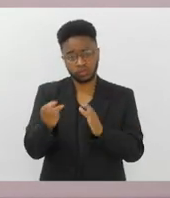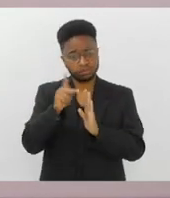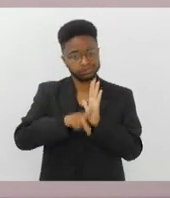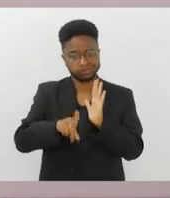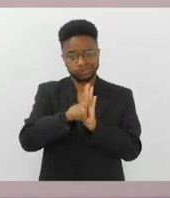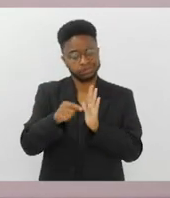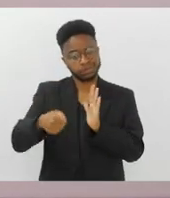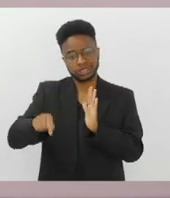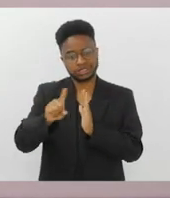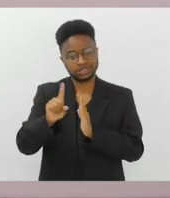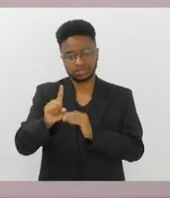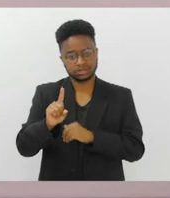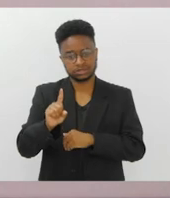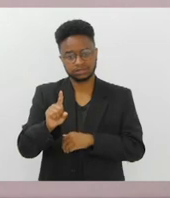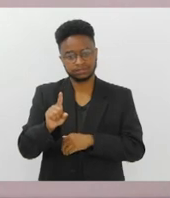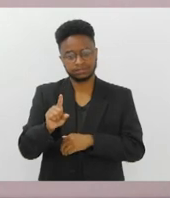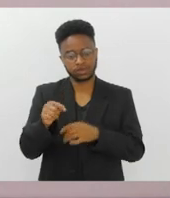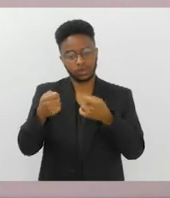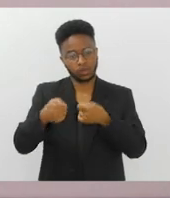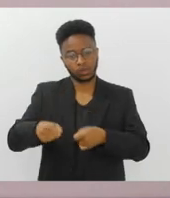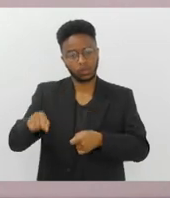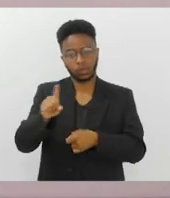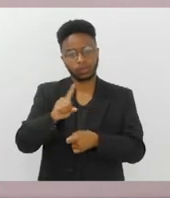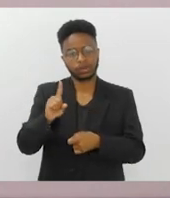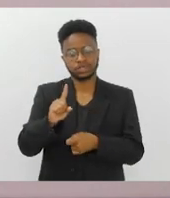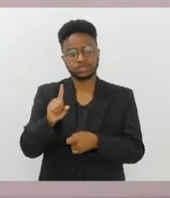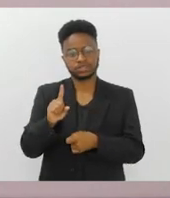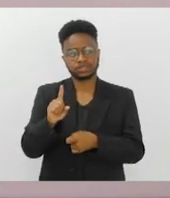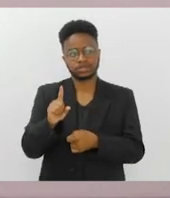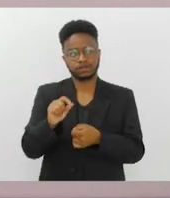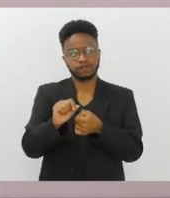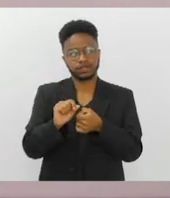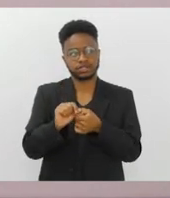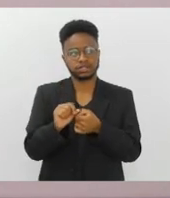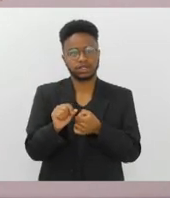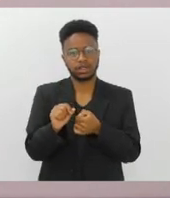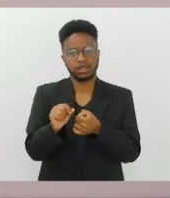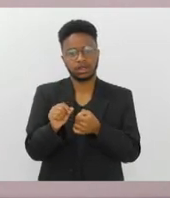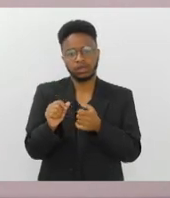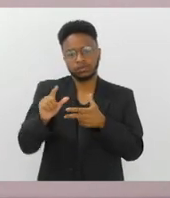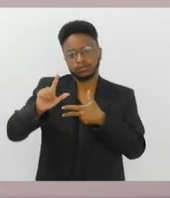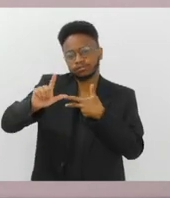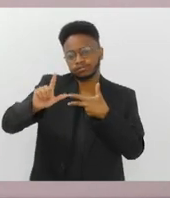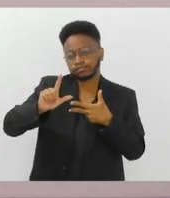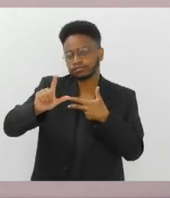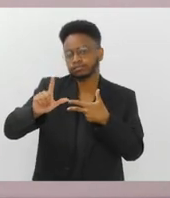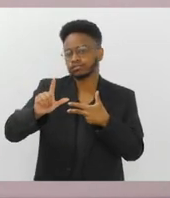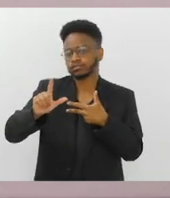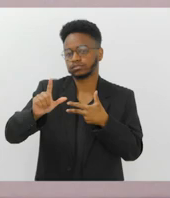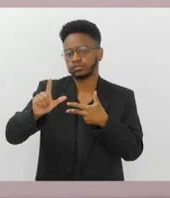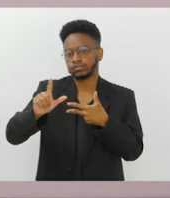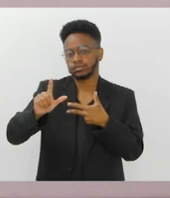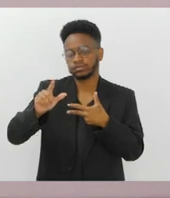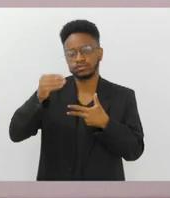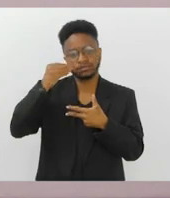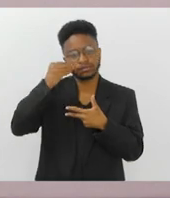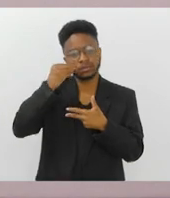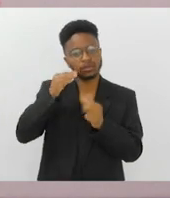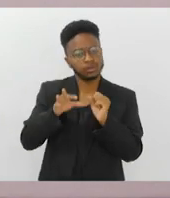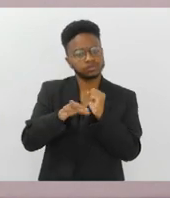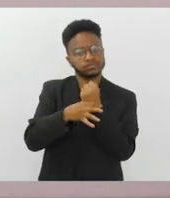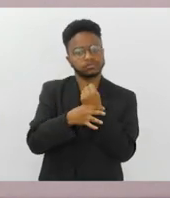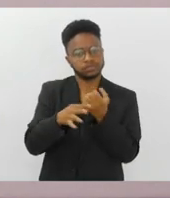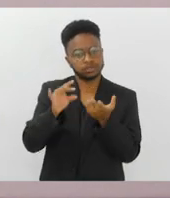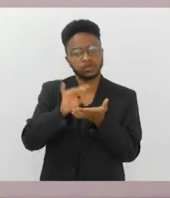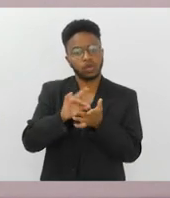lei. Sequer precisaria fazer com que o poder legislativo garantisse aquilo